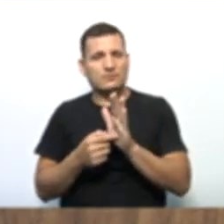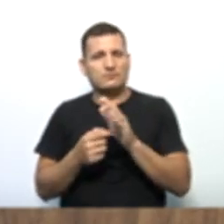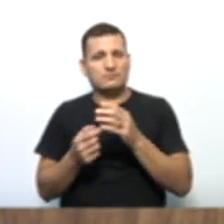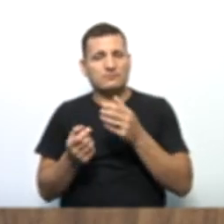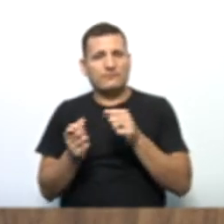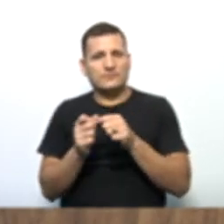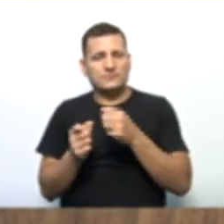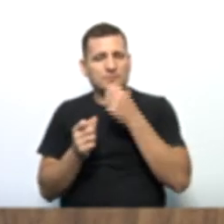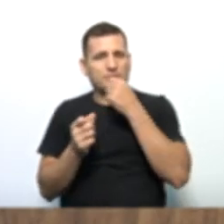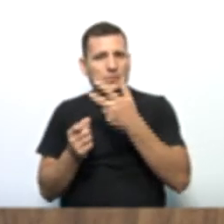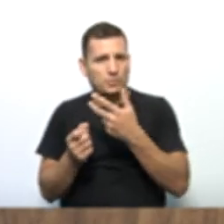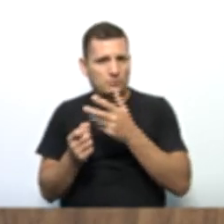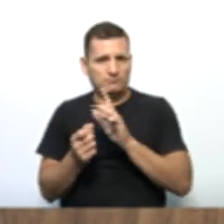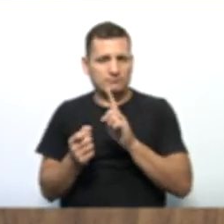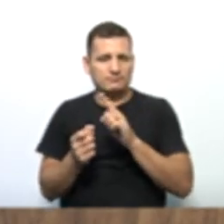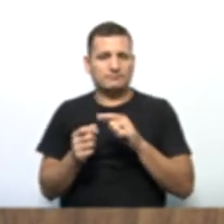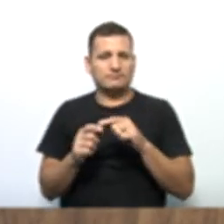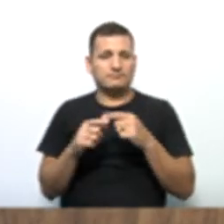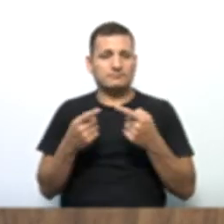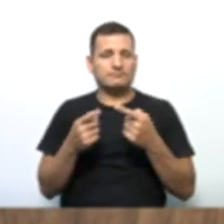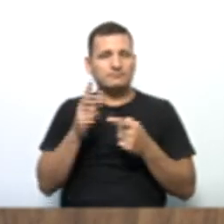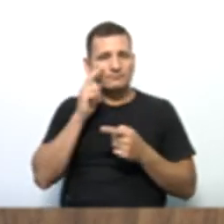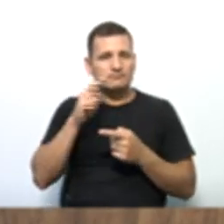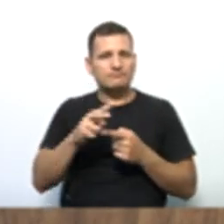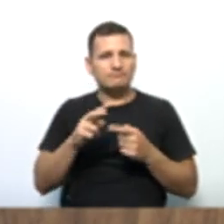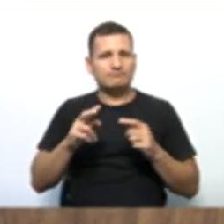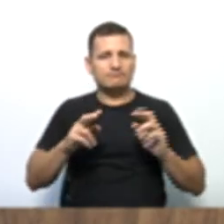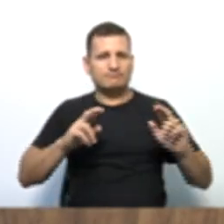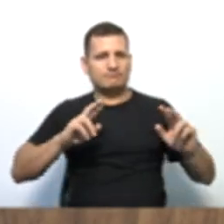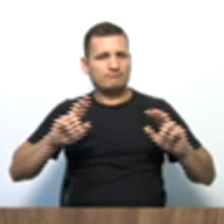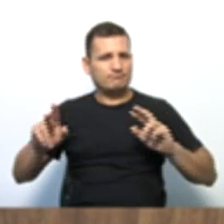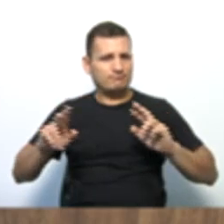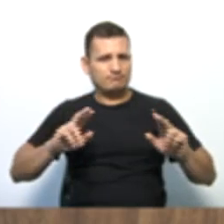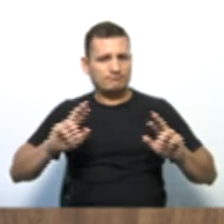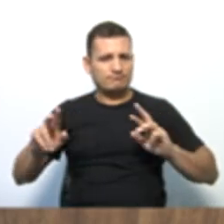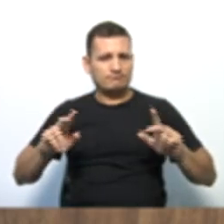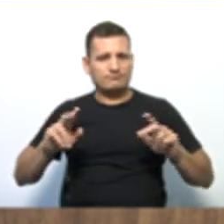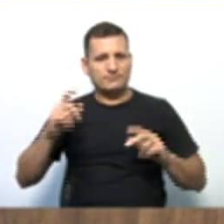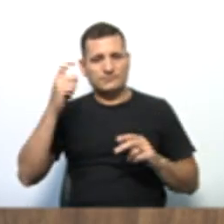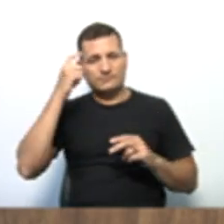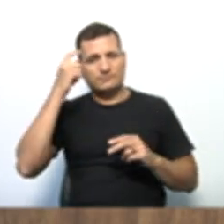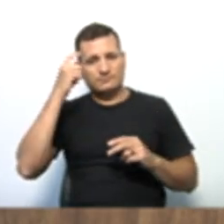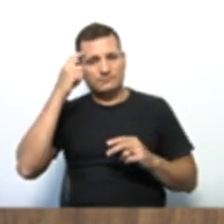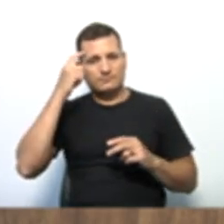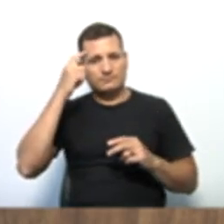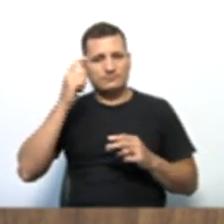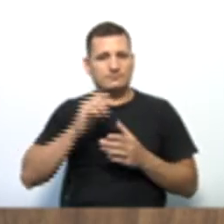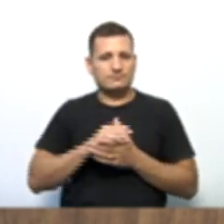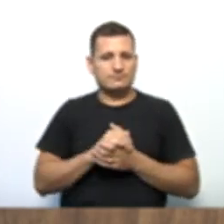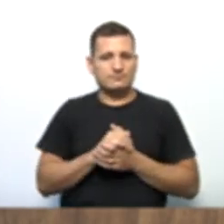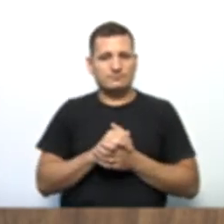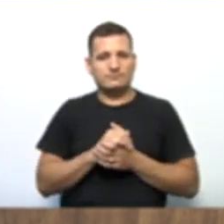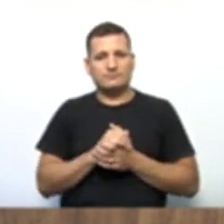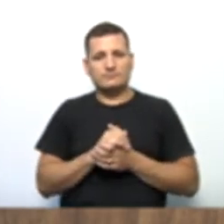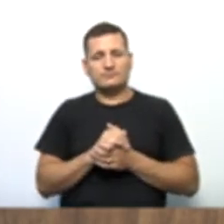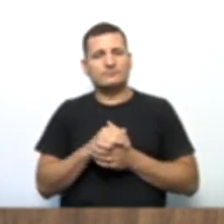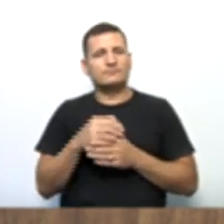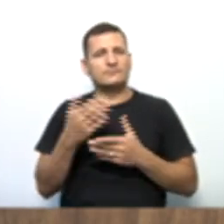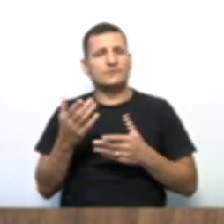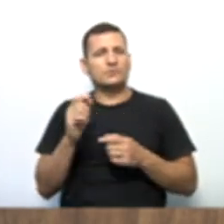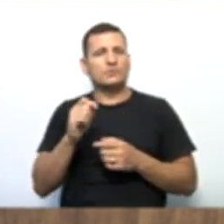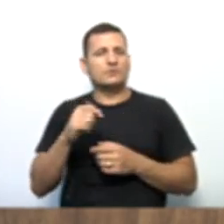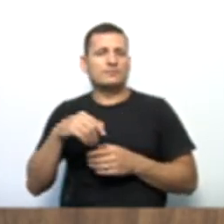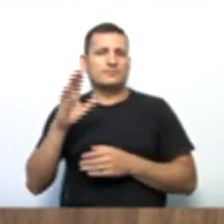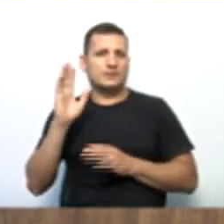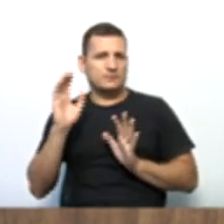coisa boa para alguém. Então a gente está vendo aí dois contrapontos da moeda para poder pensar essa questão, né? Será que o que vale